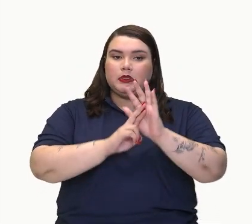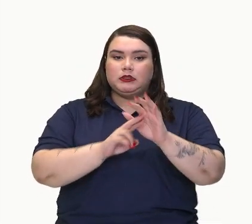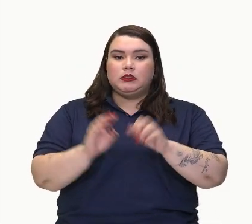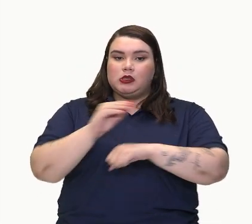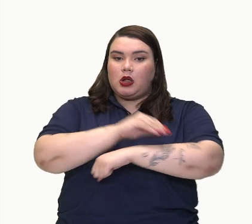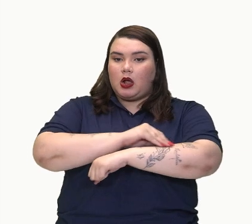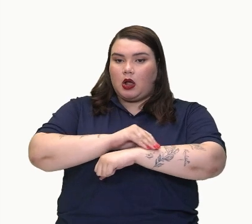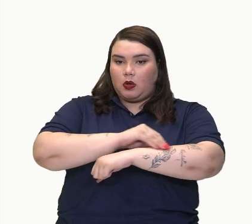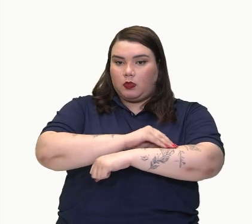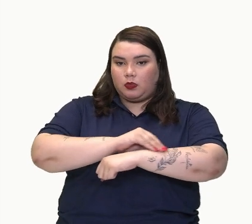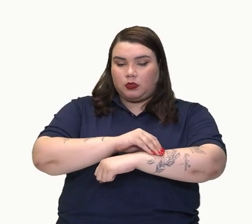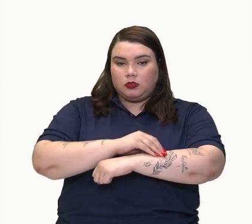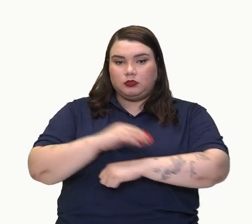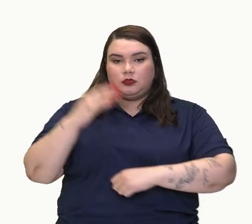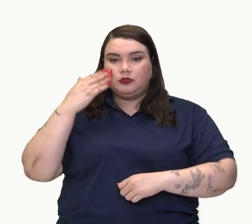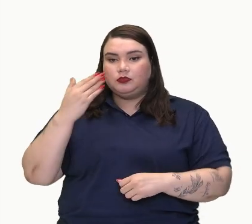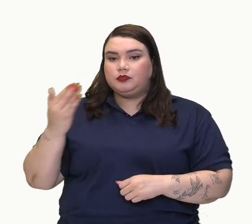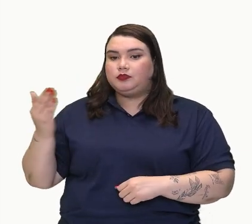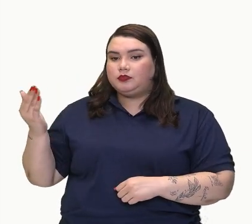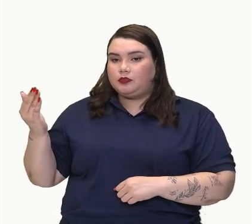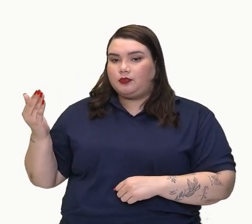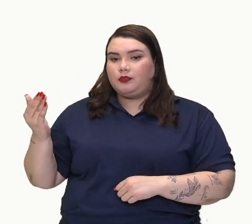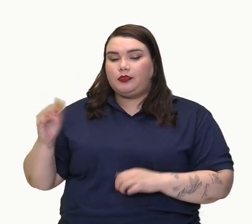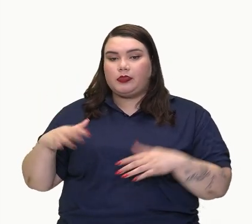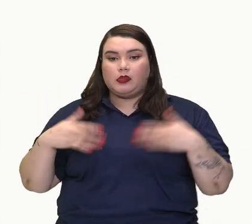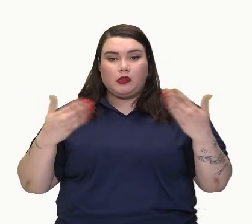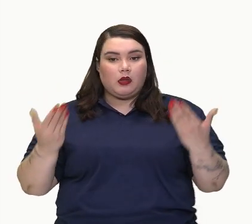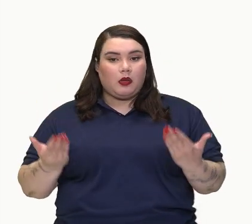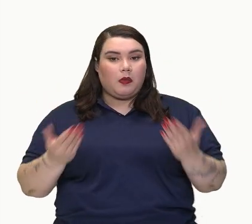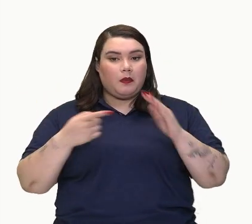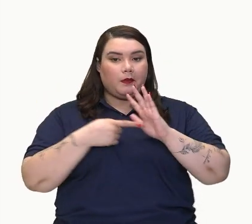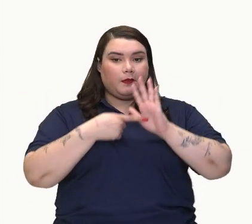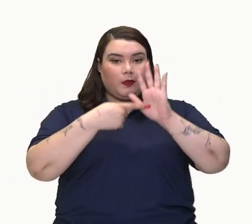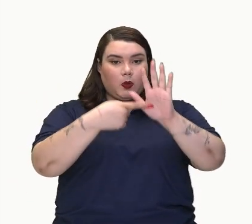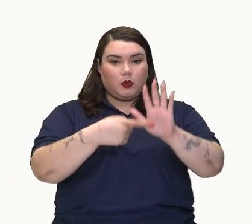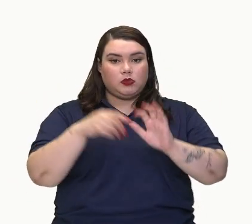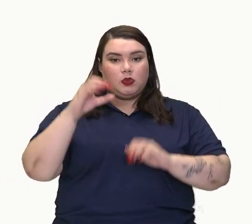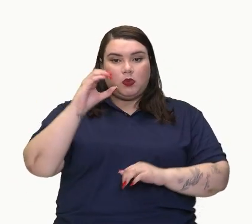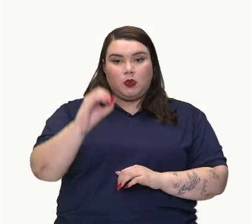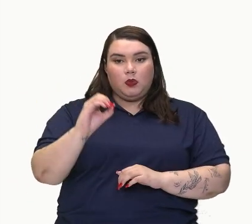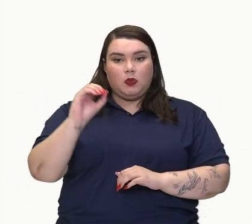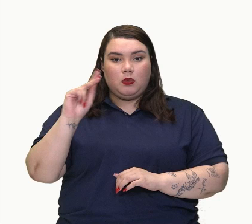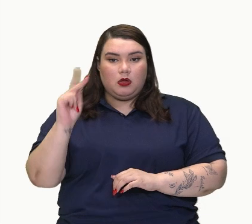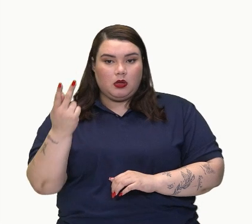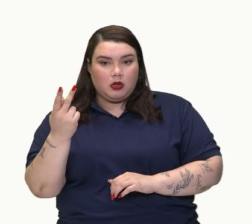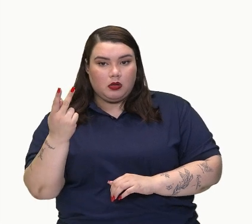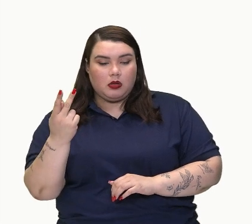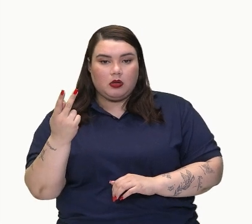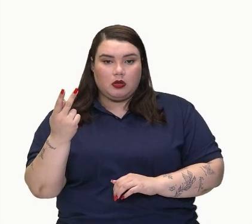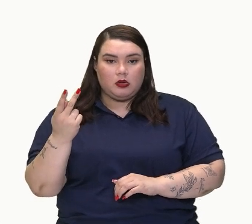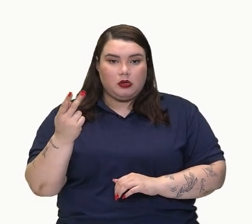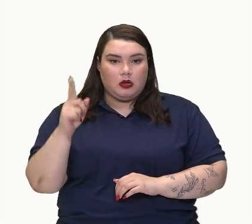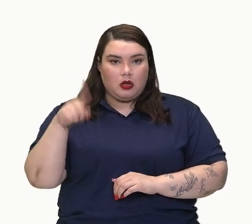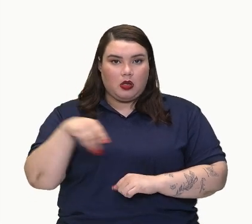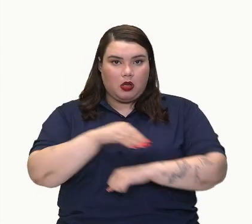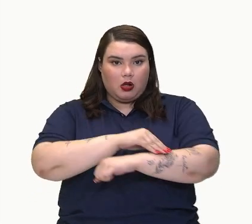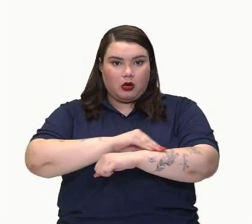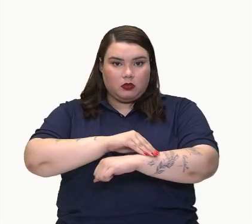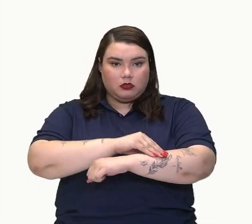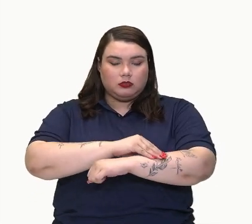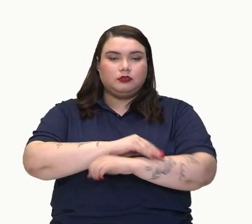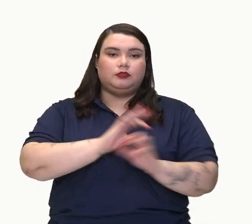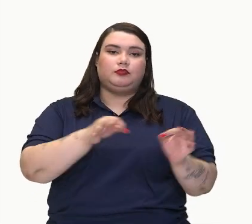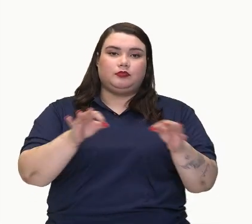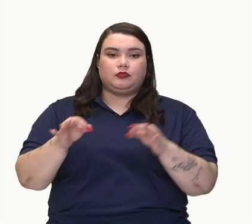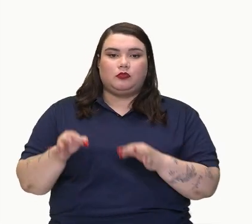tá? Ah, professor, então apareceu o OH no final, é um álcool.